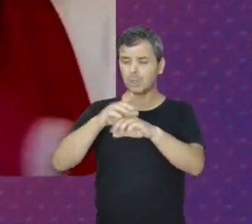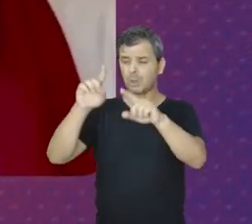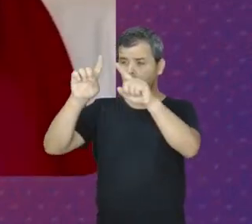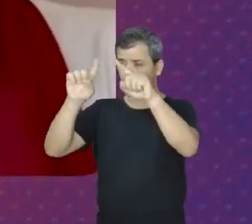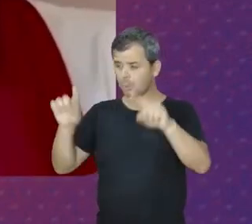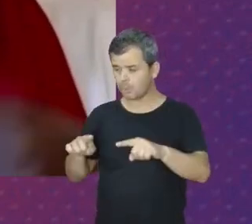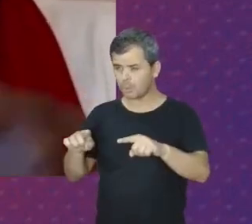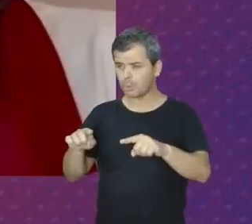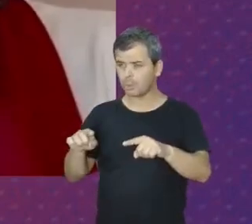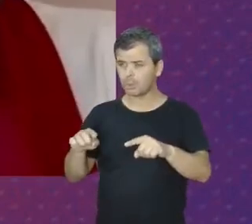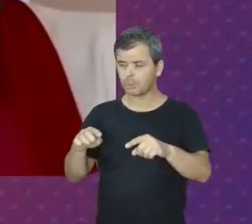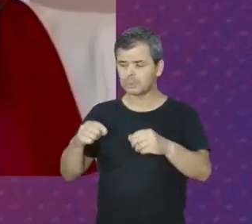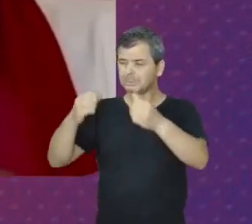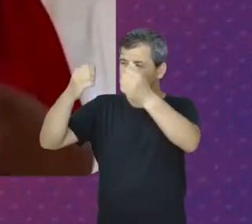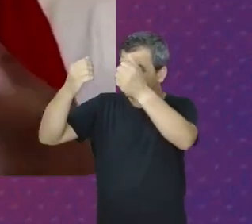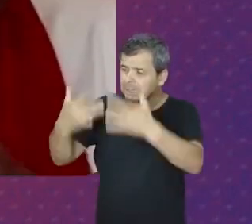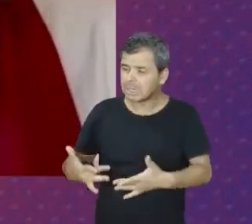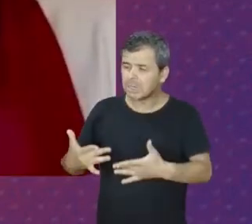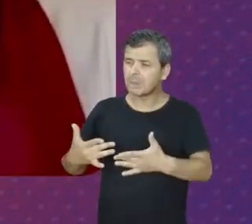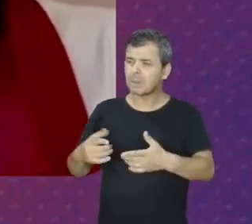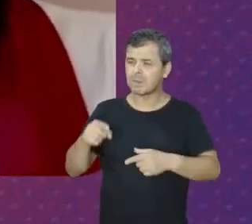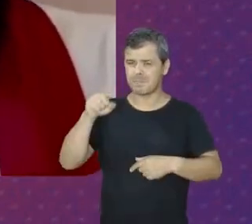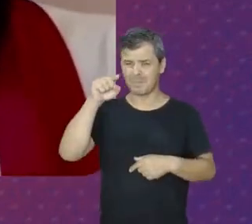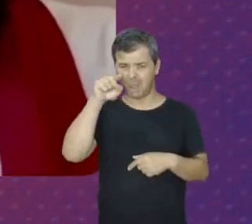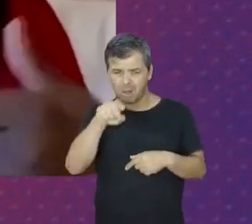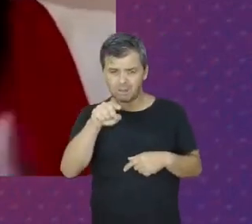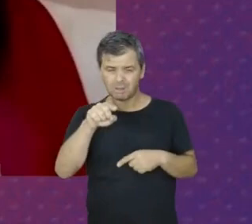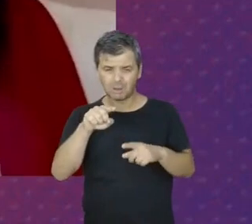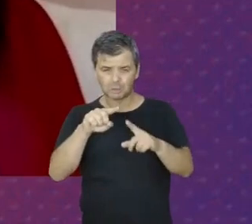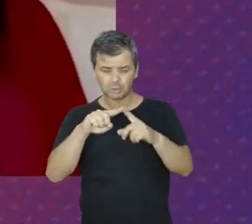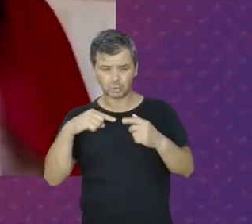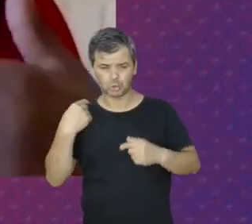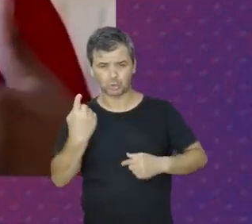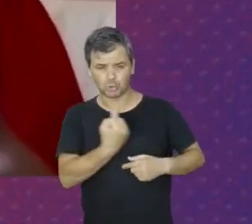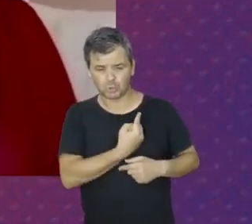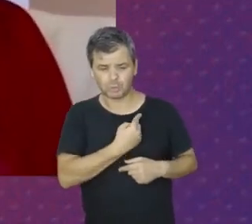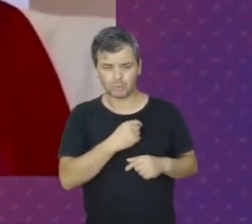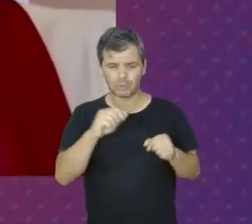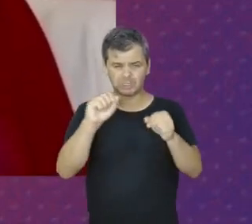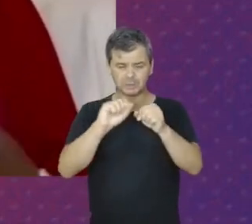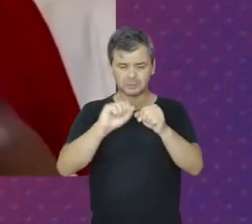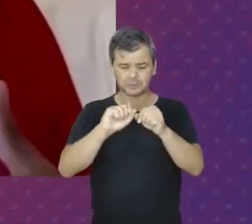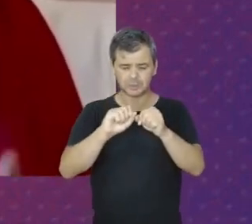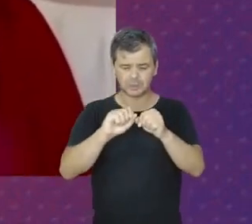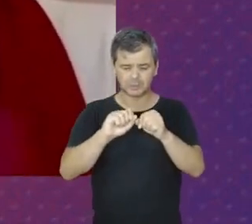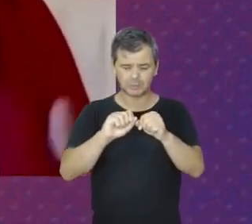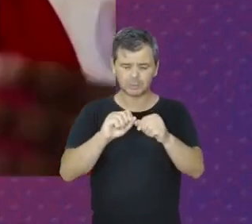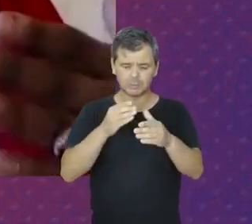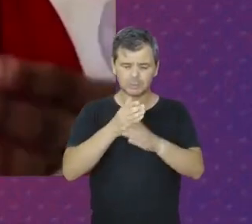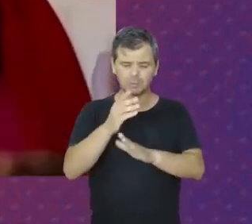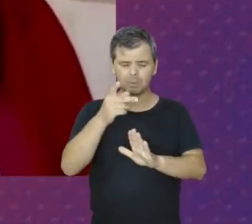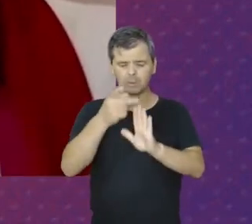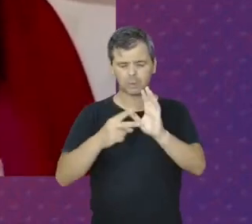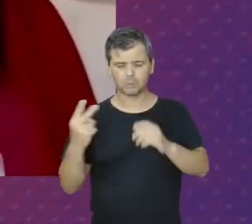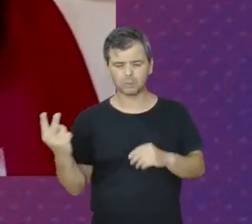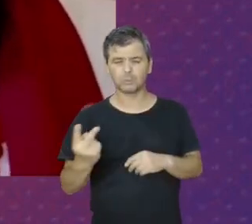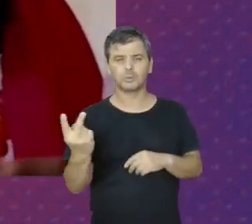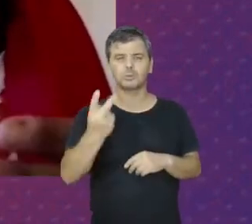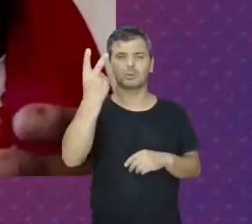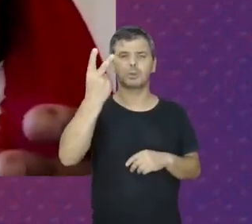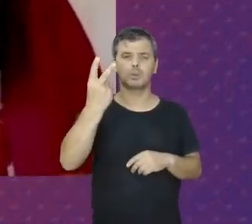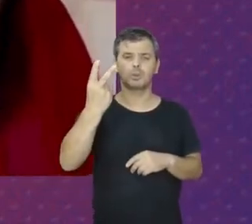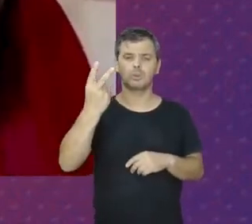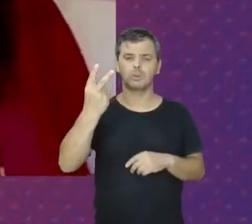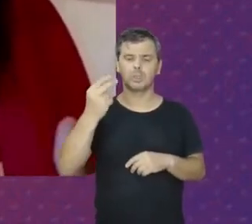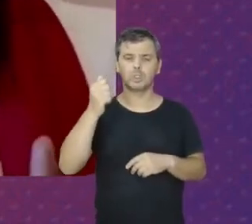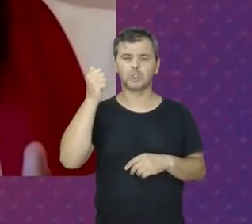como este, dizendo para eles que nós fazemos parte de um programa de valorização